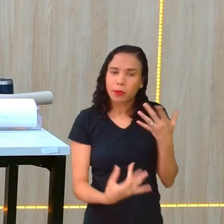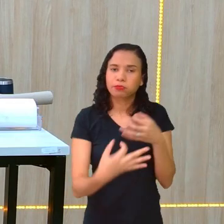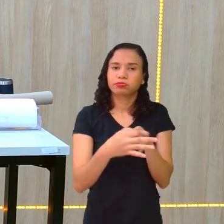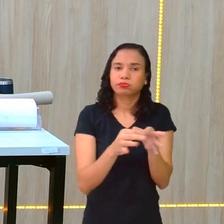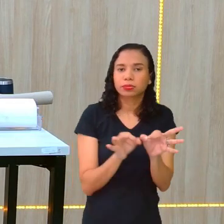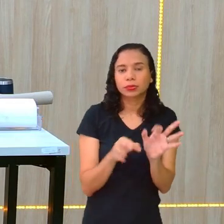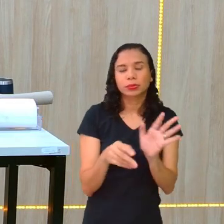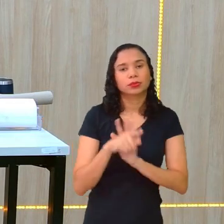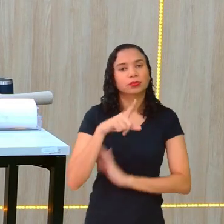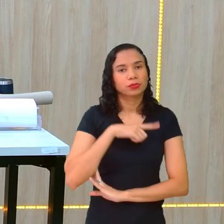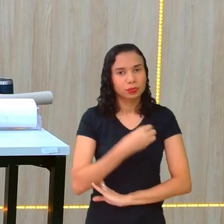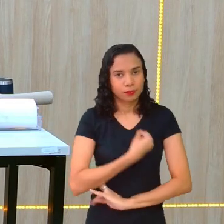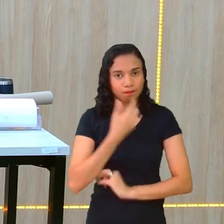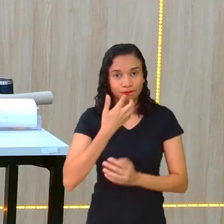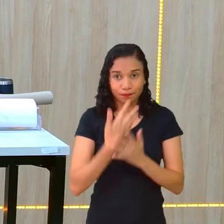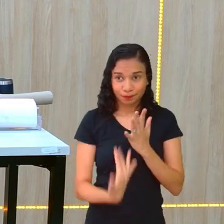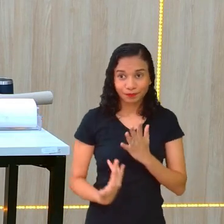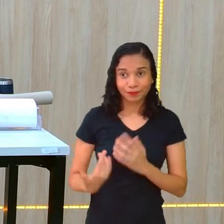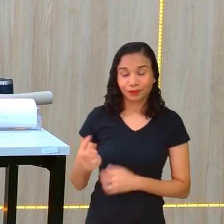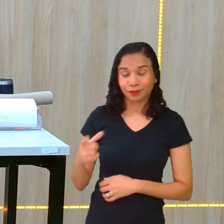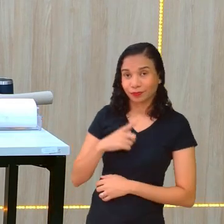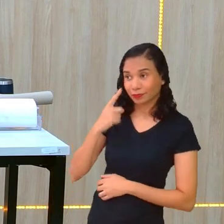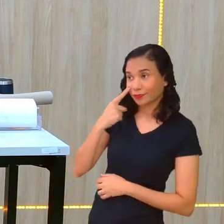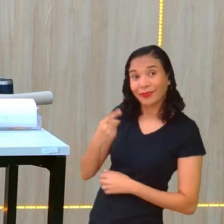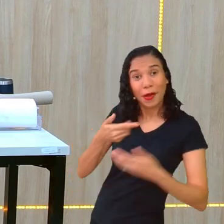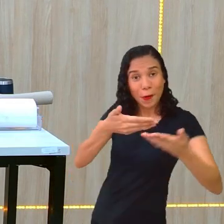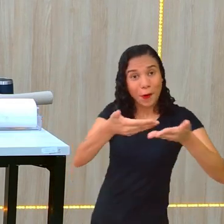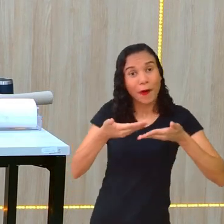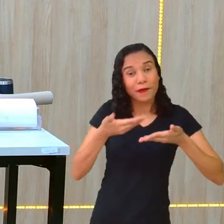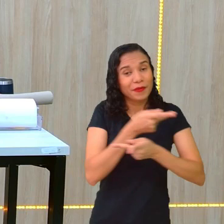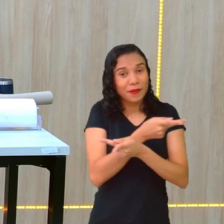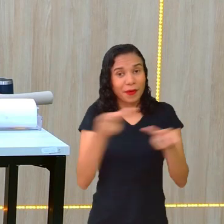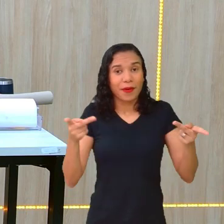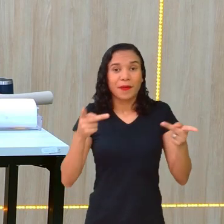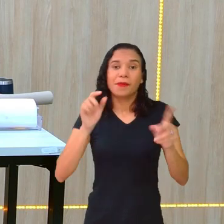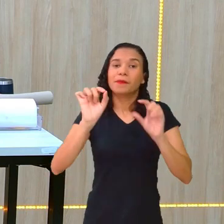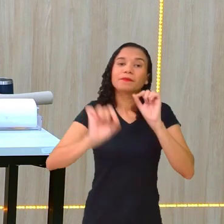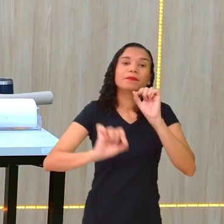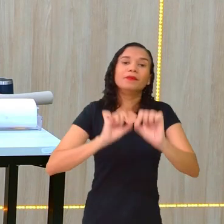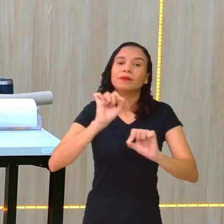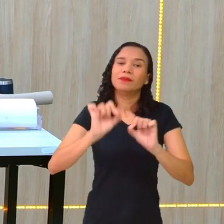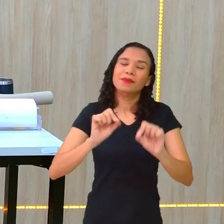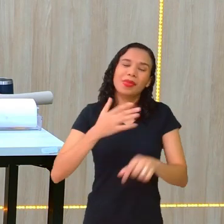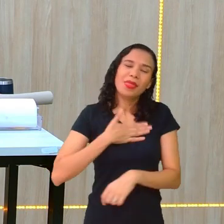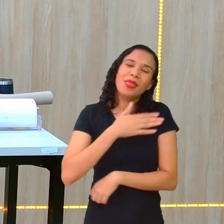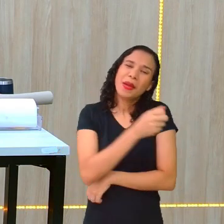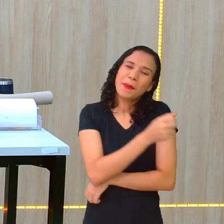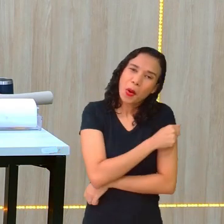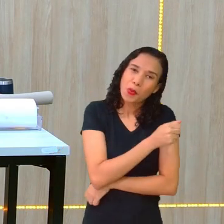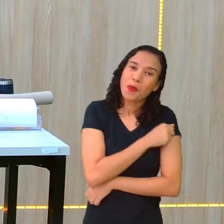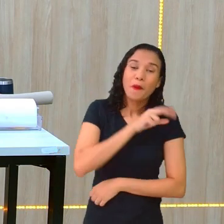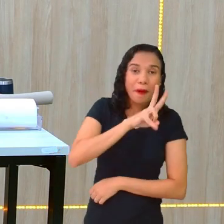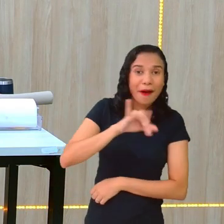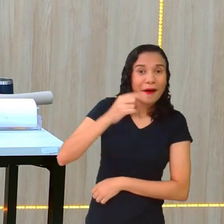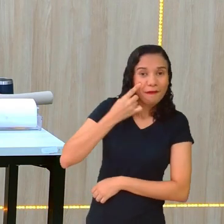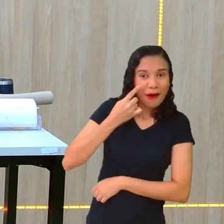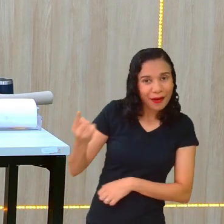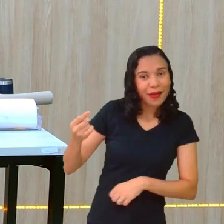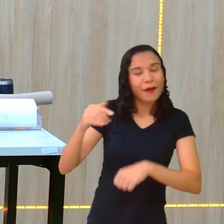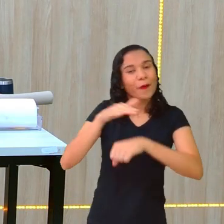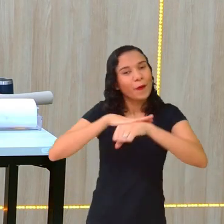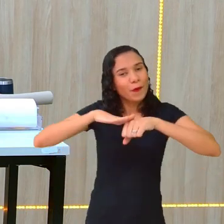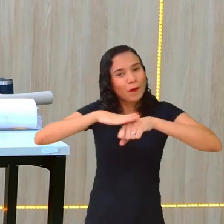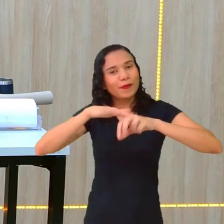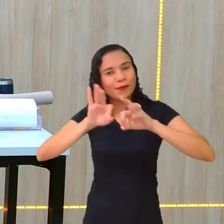todos os componentes aí do sangue. E aí, o meu convite hoje é que você, né, meu aluno, vá lá conversar